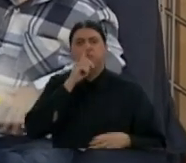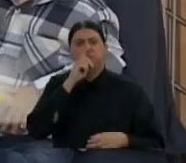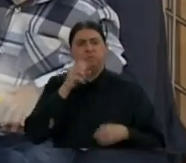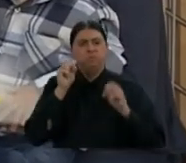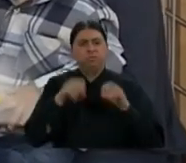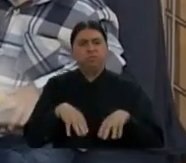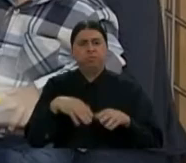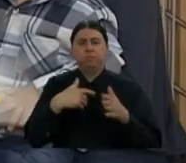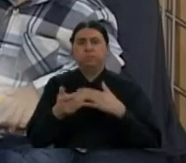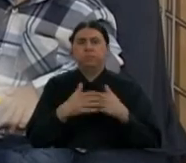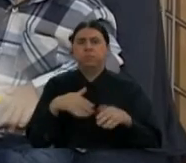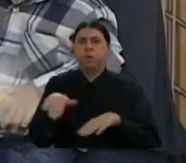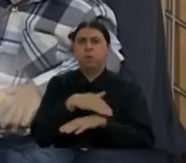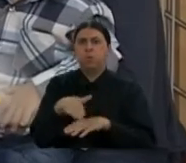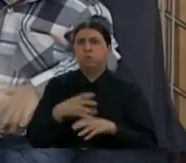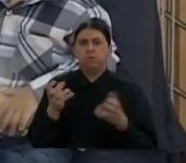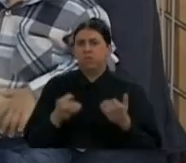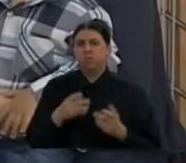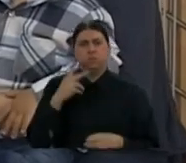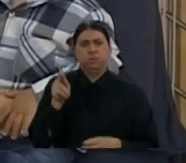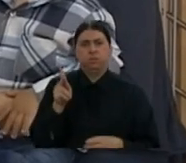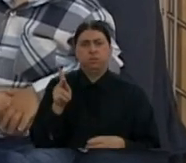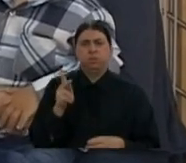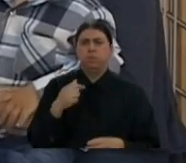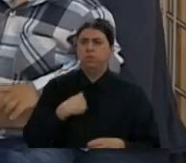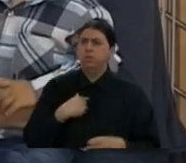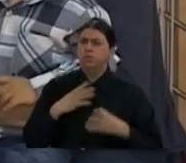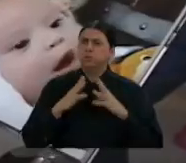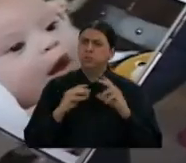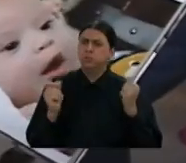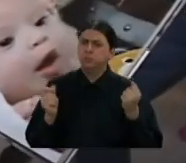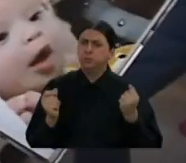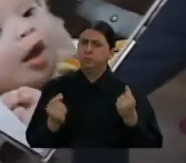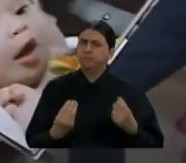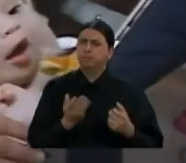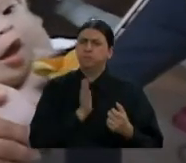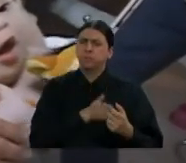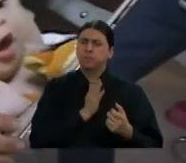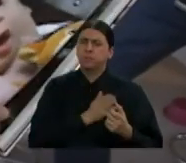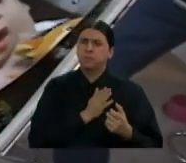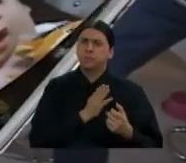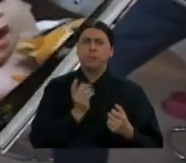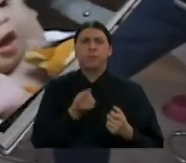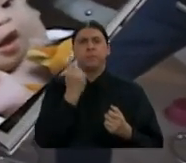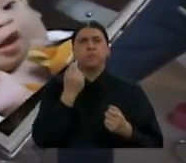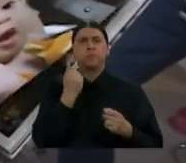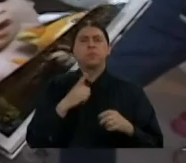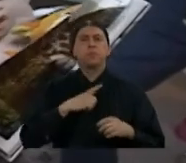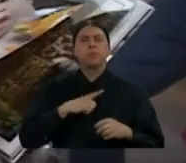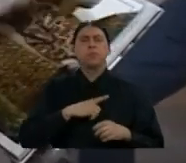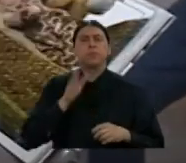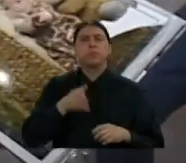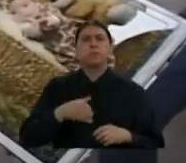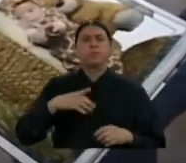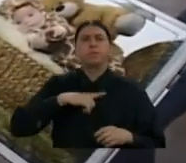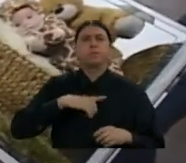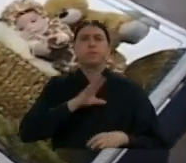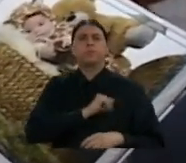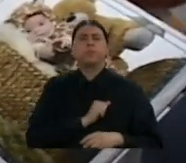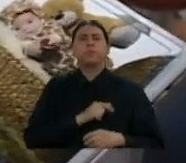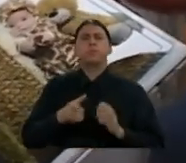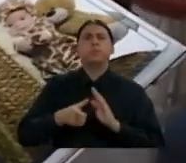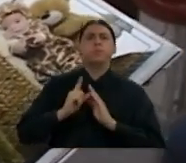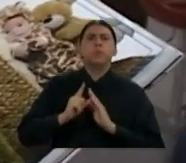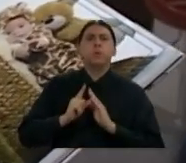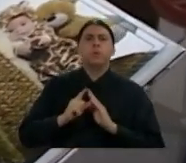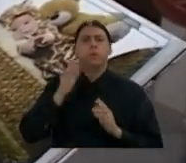disseram que a mãe não quer e aquilo me sensibilizou muito me tocou muito eu já tinha a minha feijoada a ele antes mesmo